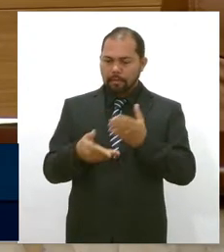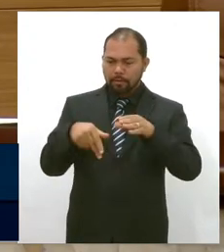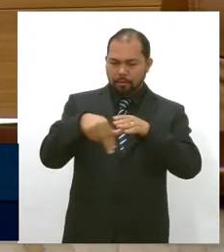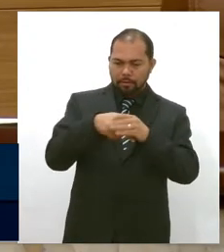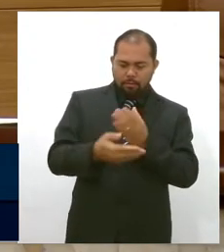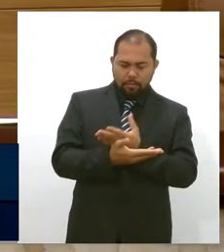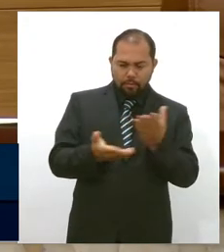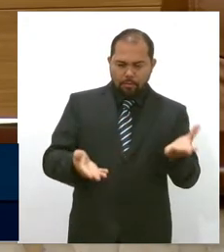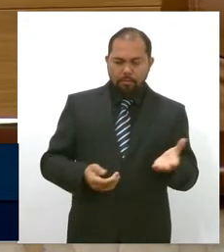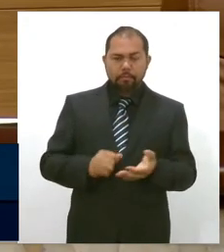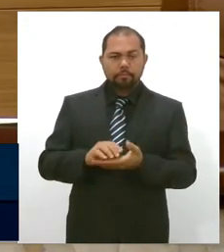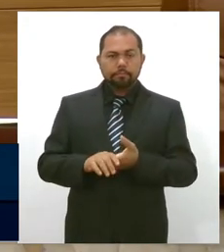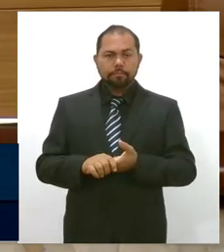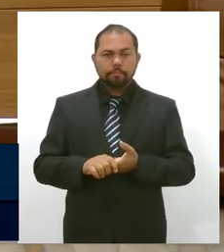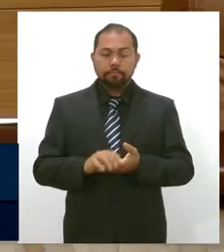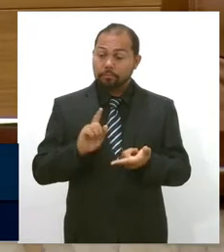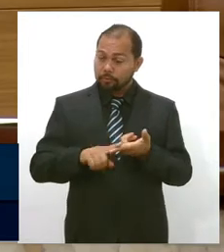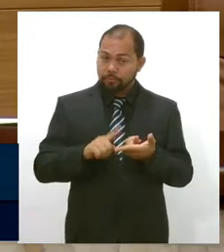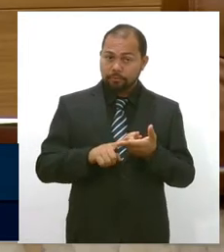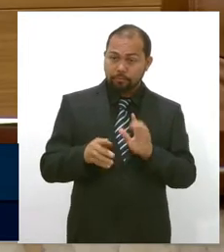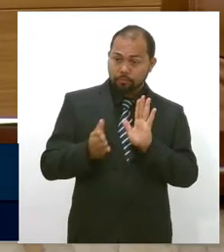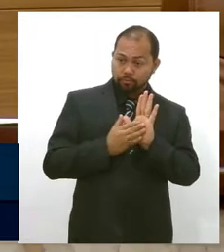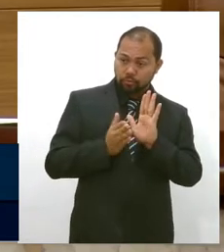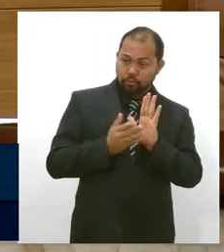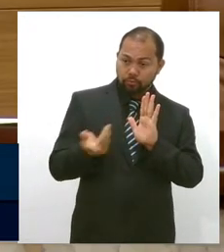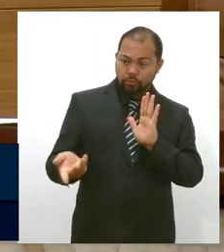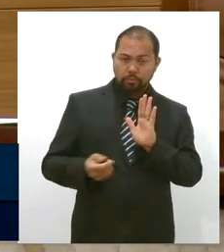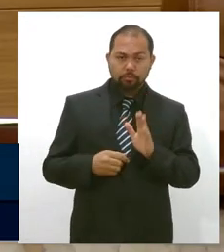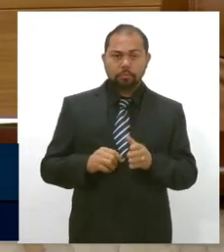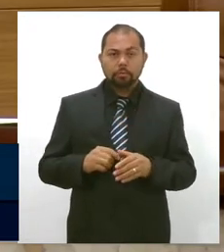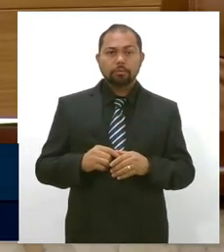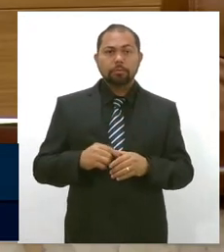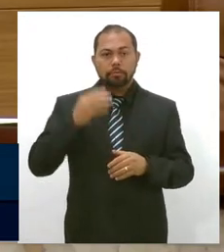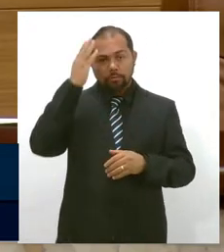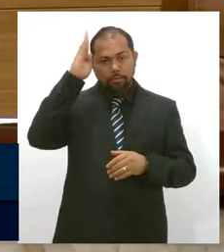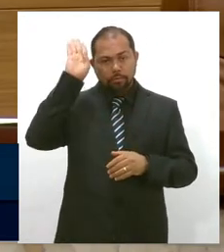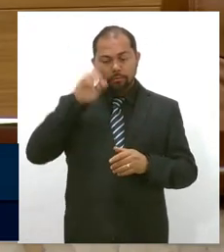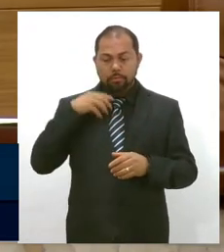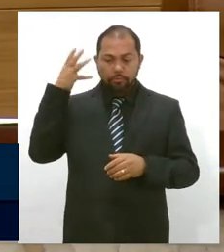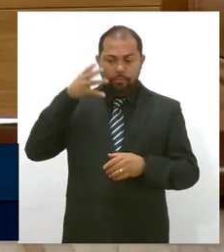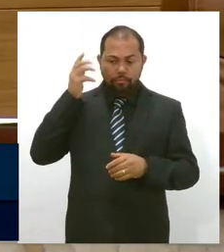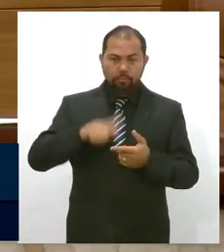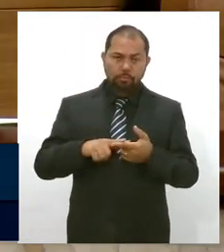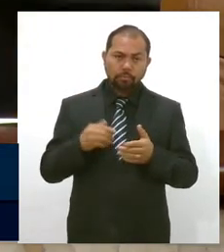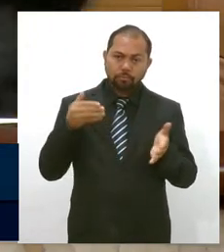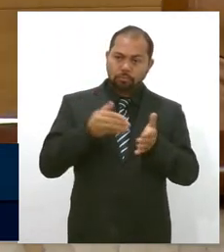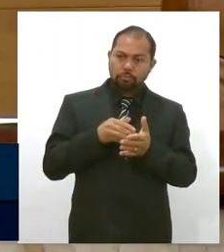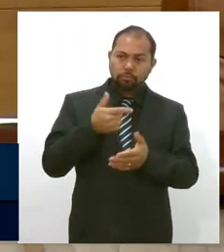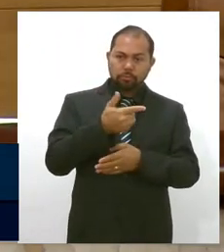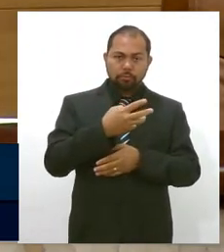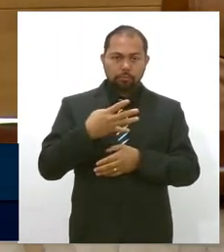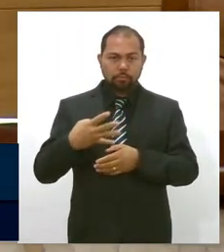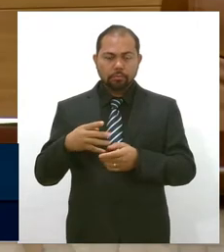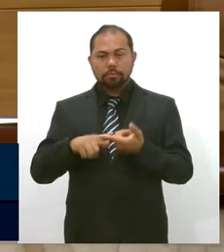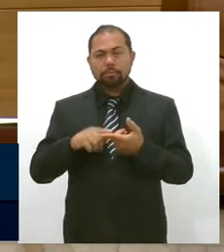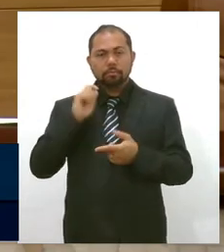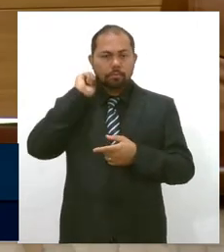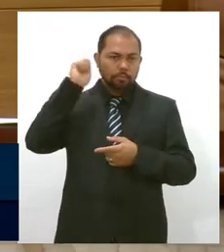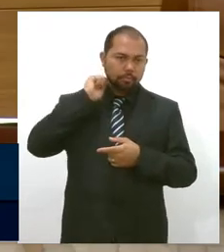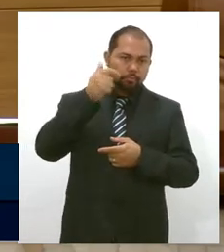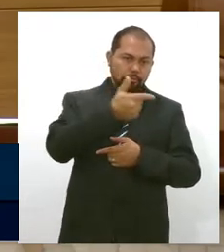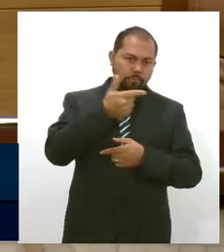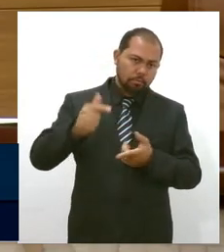autor da propositura que possibilitou a realização dessa palestra, destacou que no último dia 24 de abril de 2022, foi comemorado os 20 anos da publicação